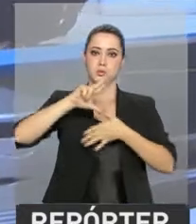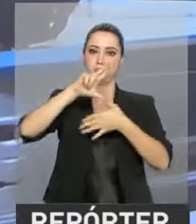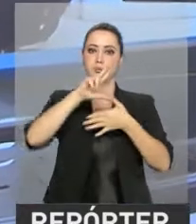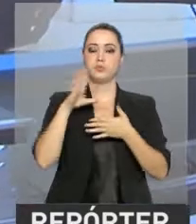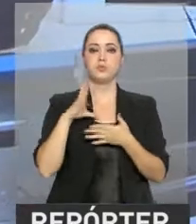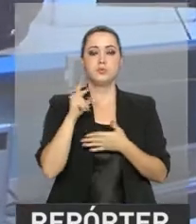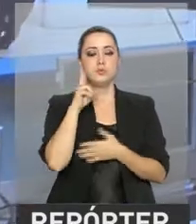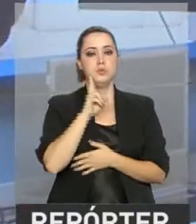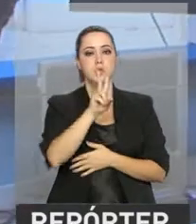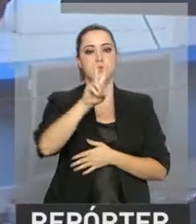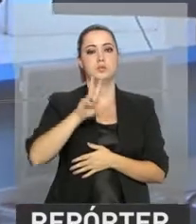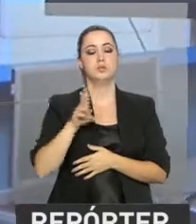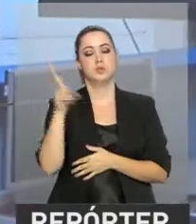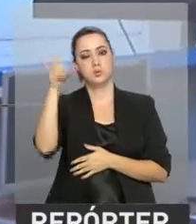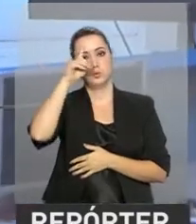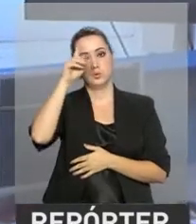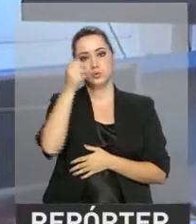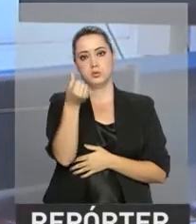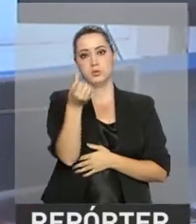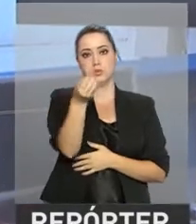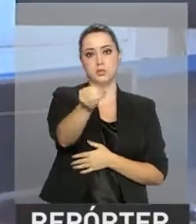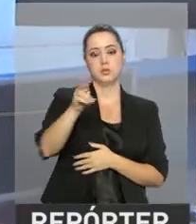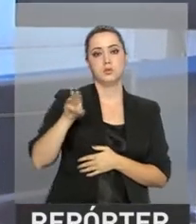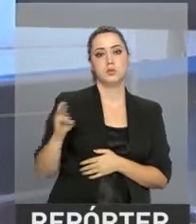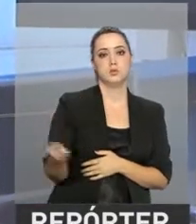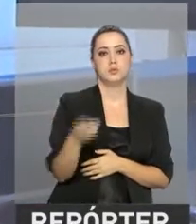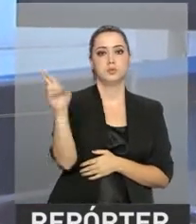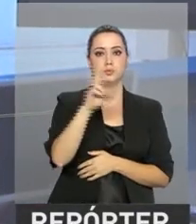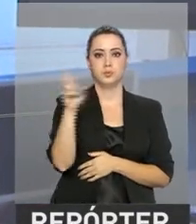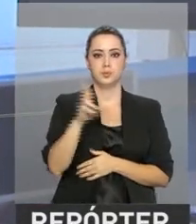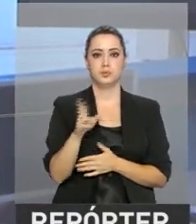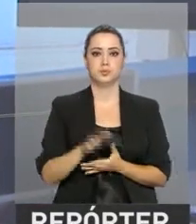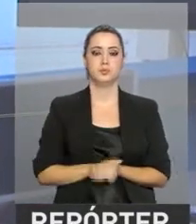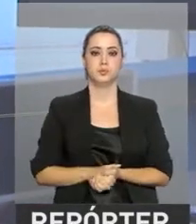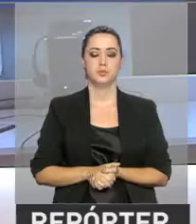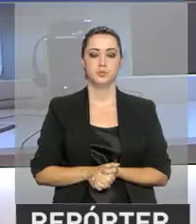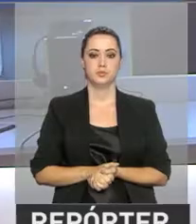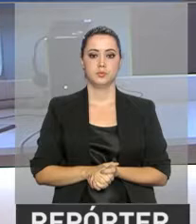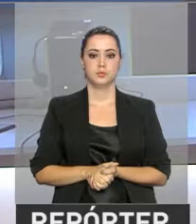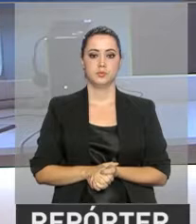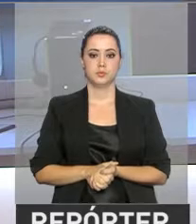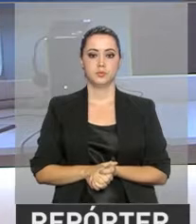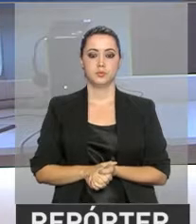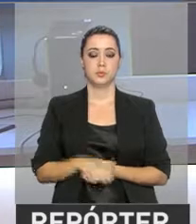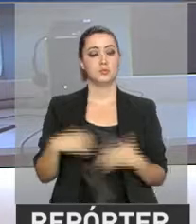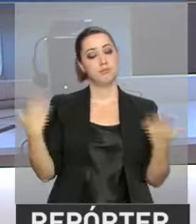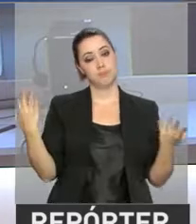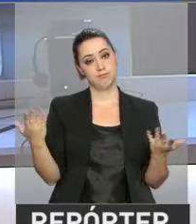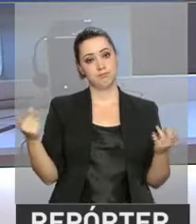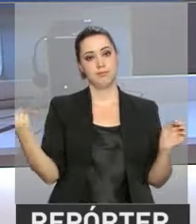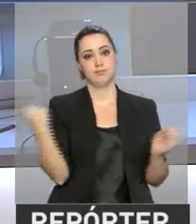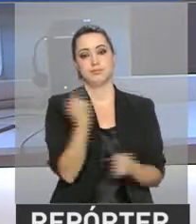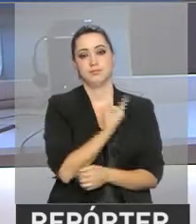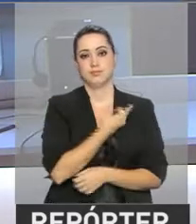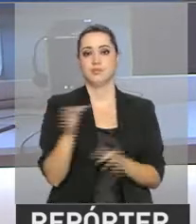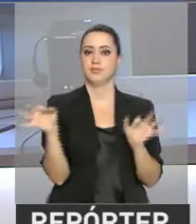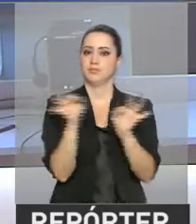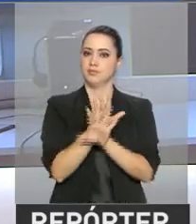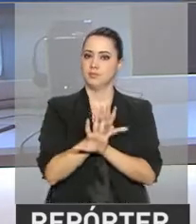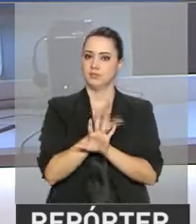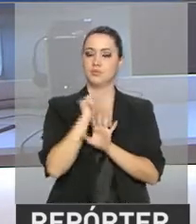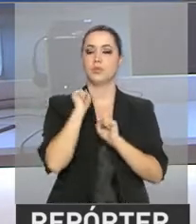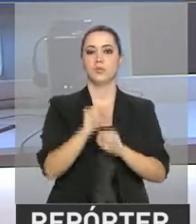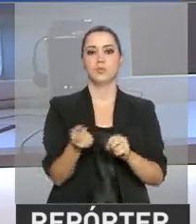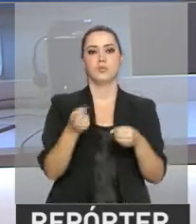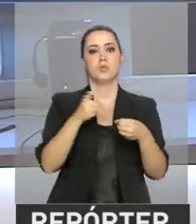ouvindo diariamente por mais de 60 milhões de pessoas em todo o brasil e esta edição do repórter nbr termina aqui